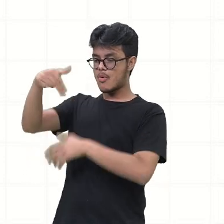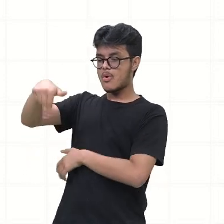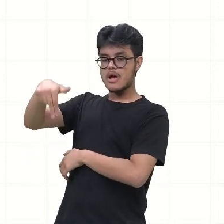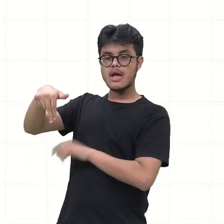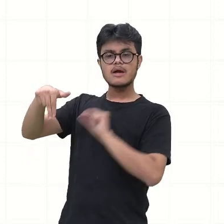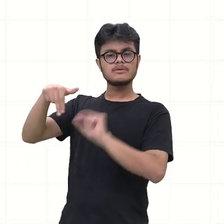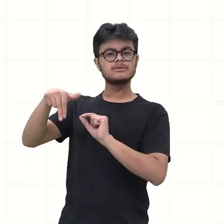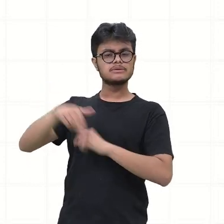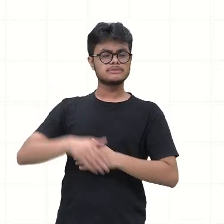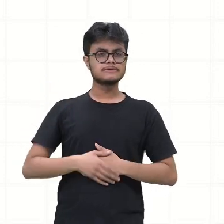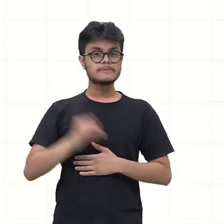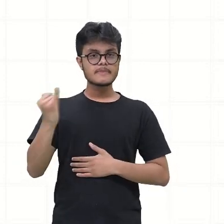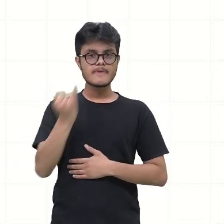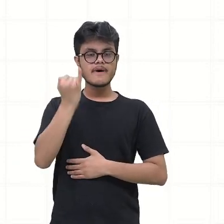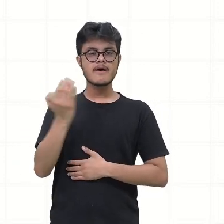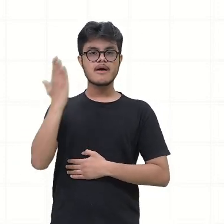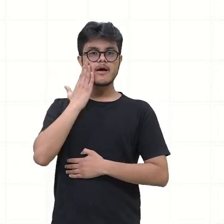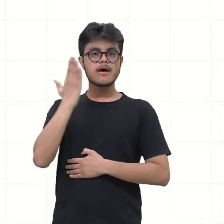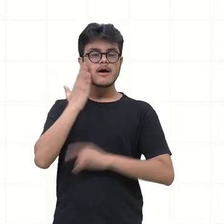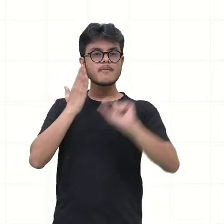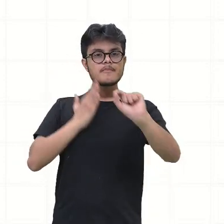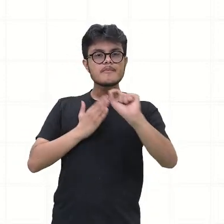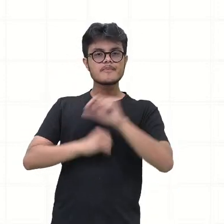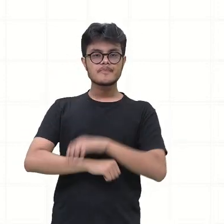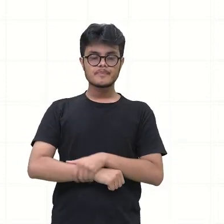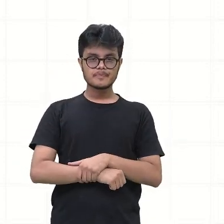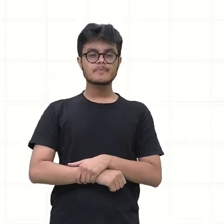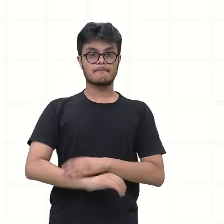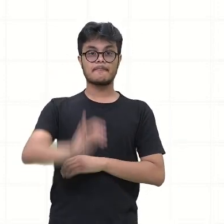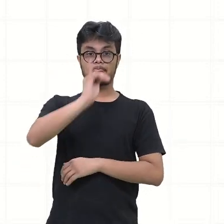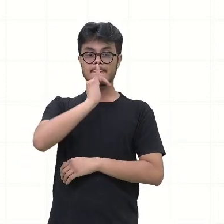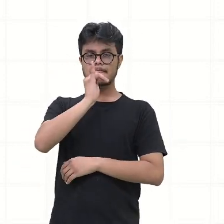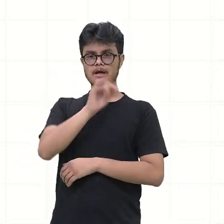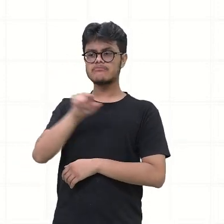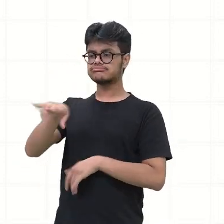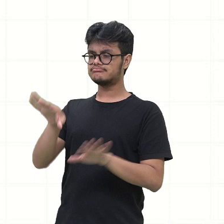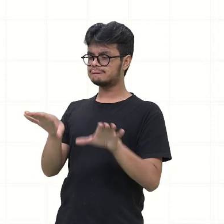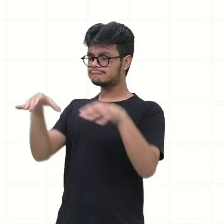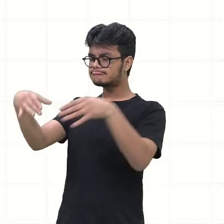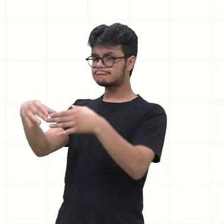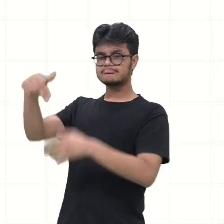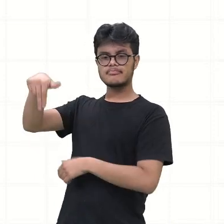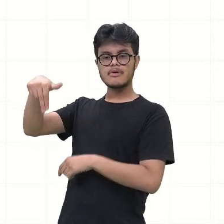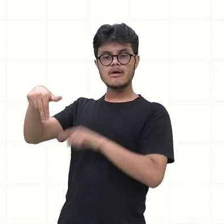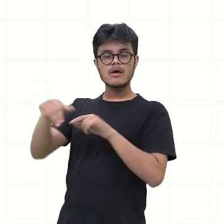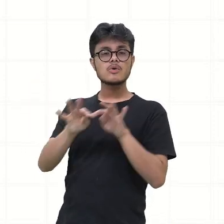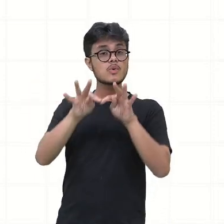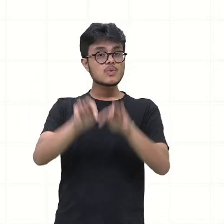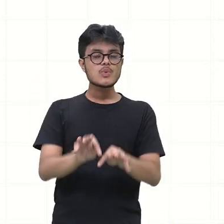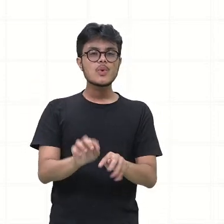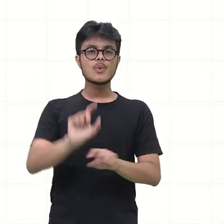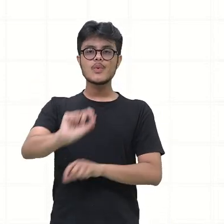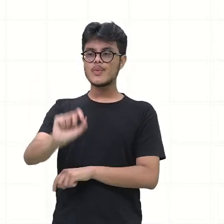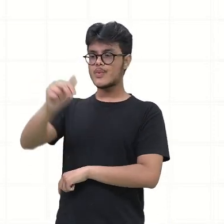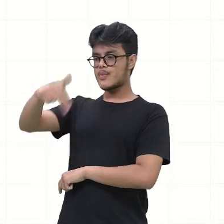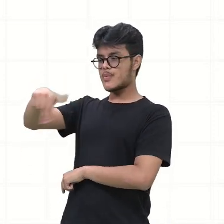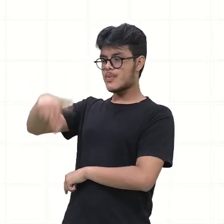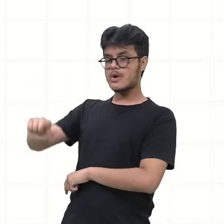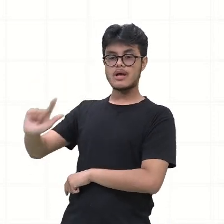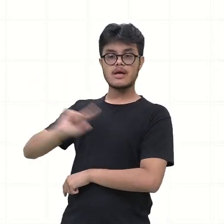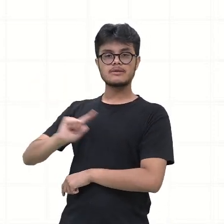uma coisa muito importante, é que os números naturais, todo número natural, ele vai ter